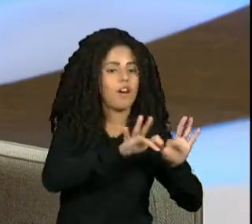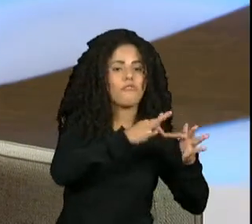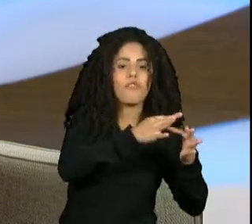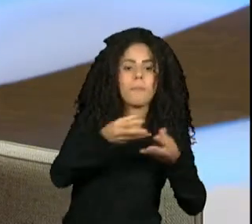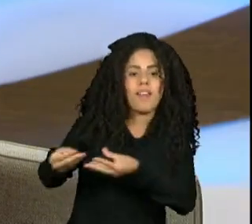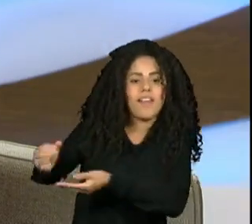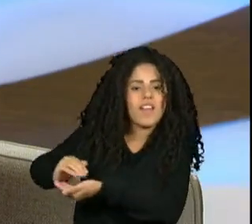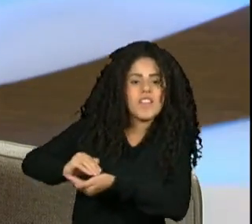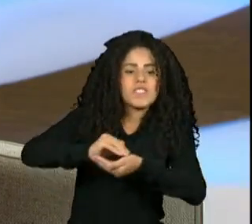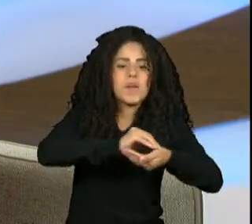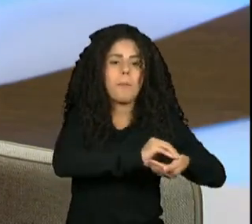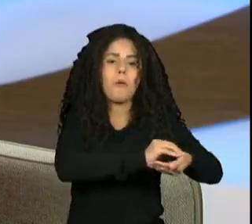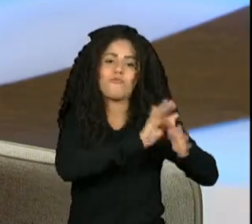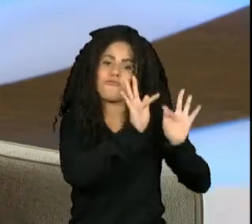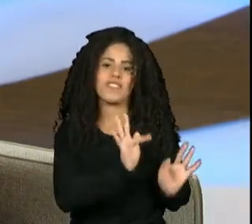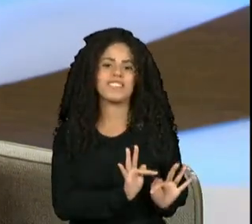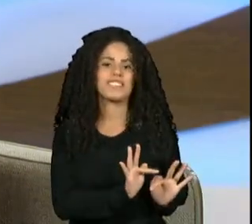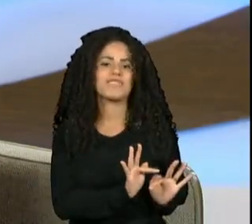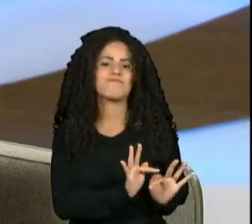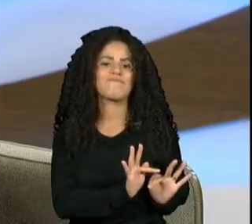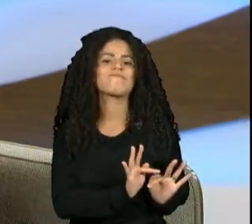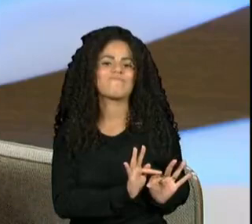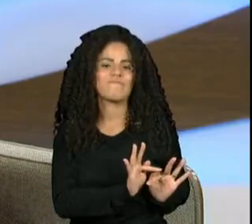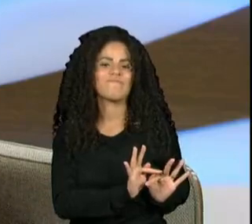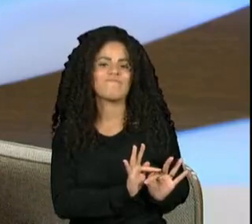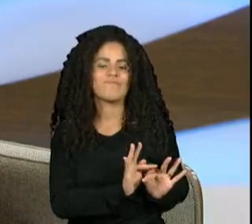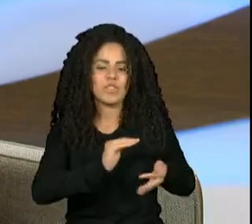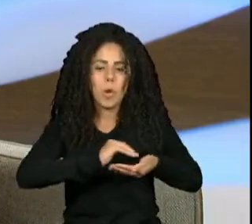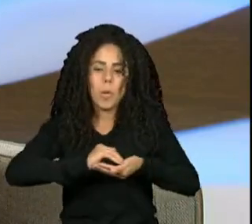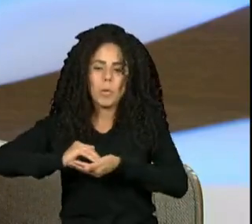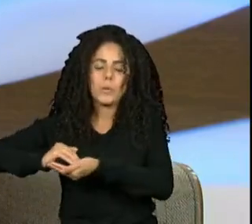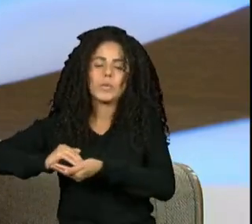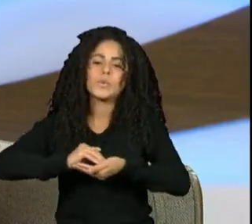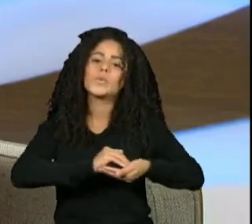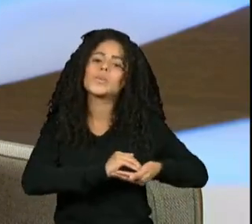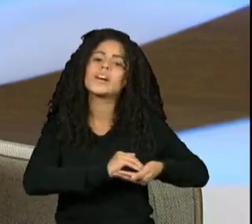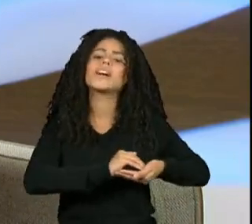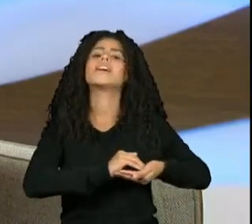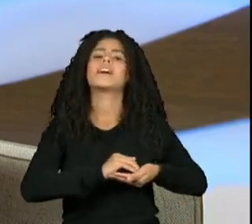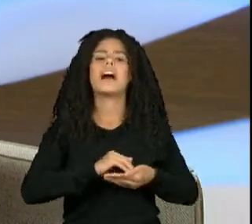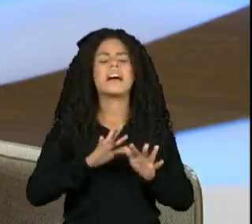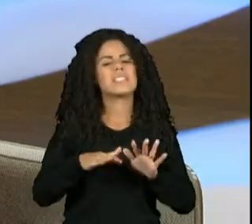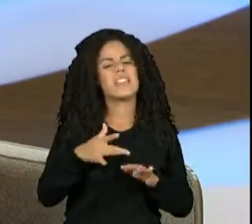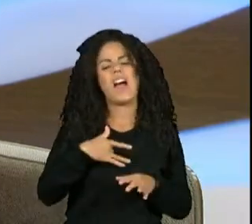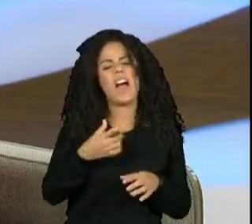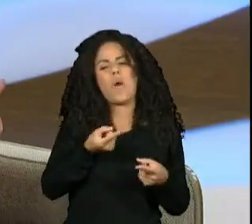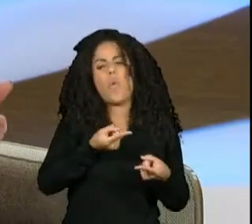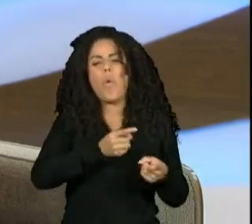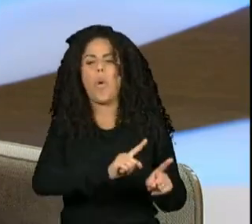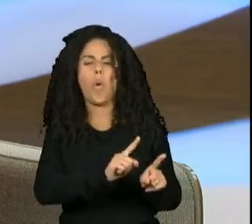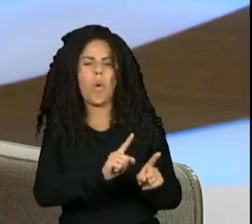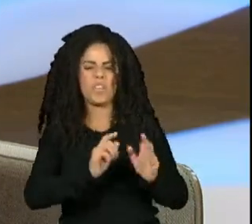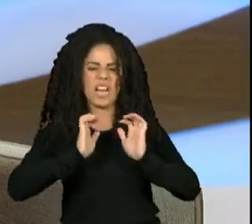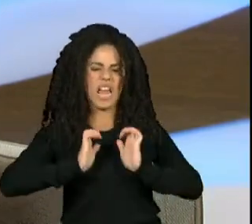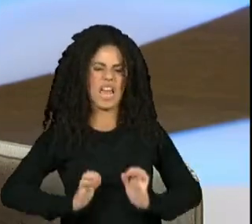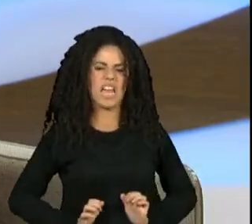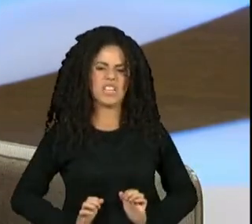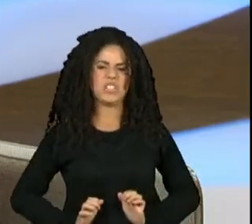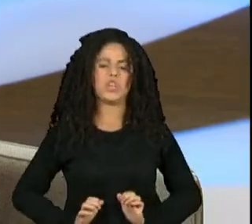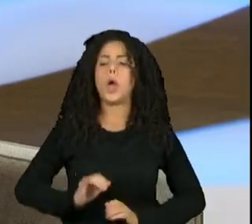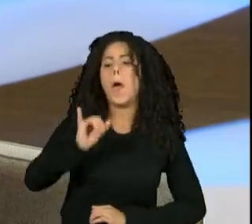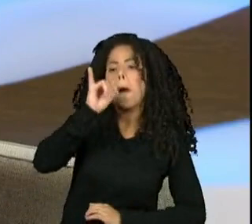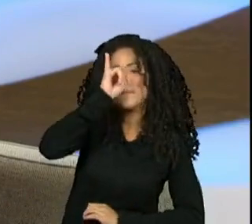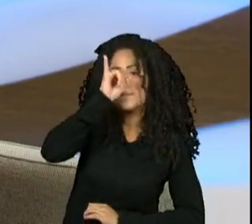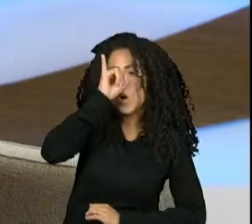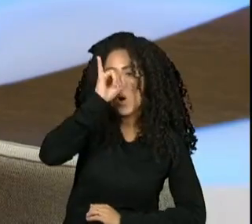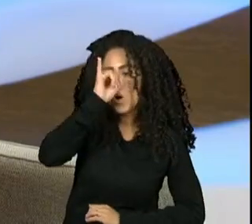gente não vai ter isso, né? Existem os grupos do contra que dizem, será que é ético você criar porcos